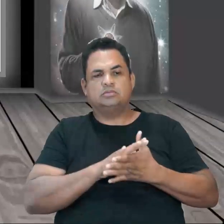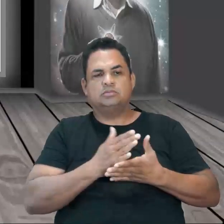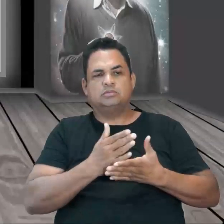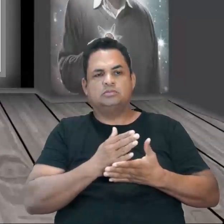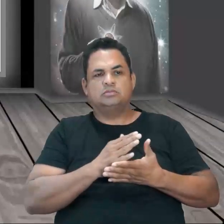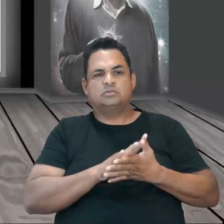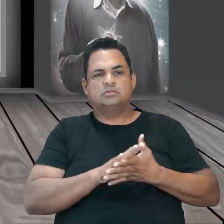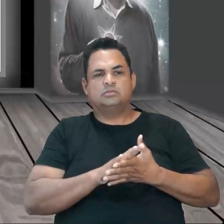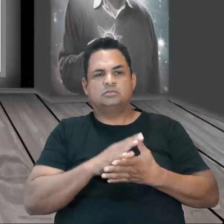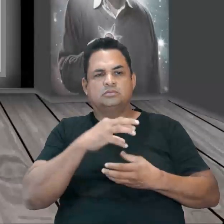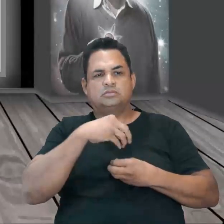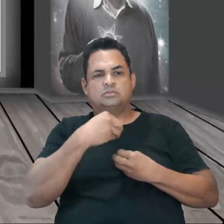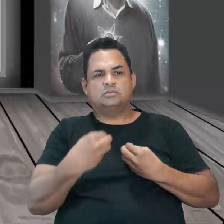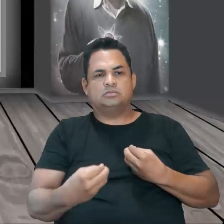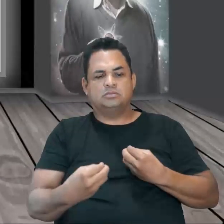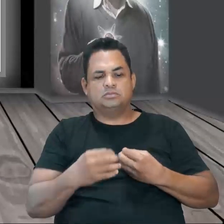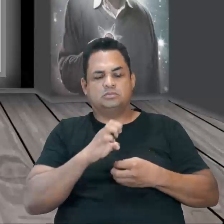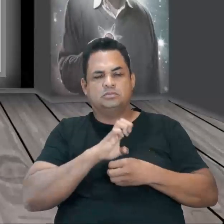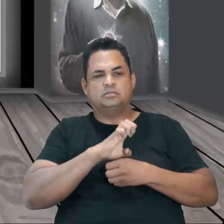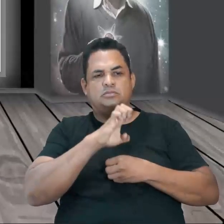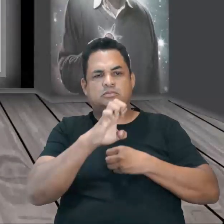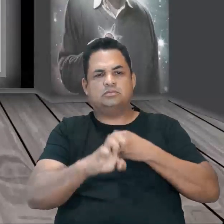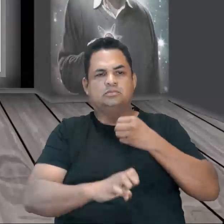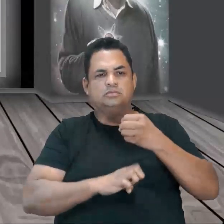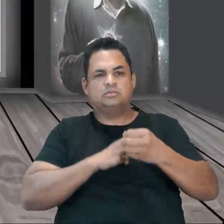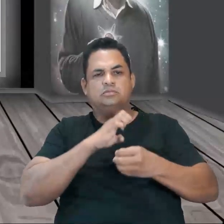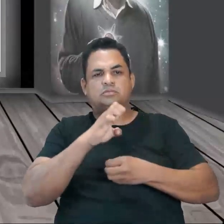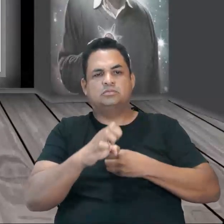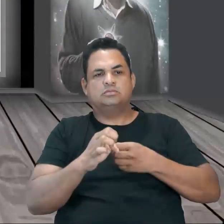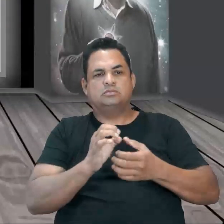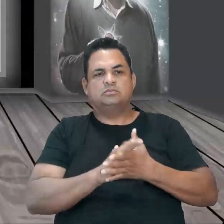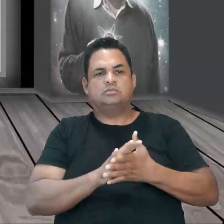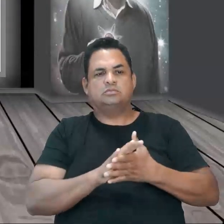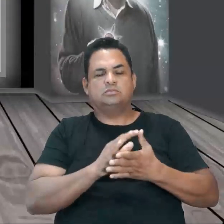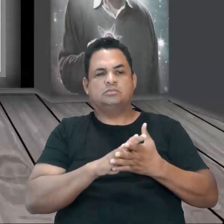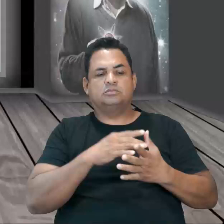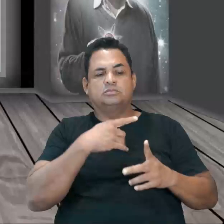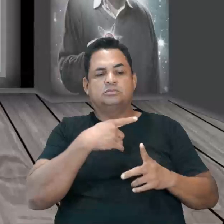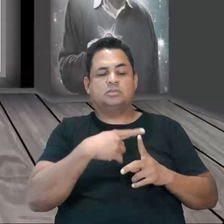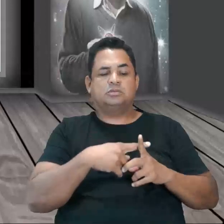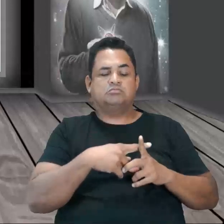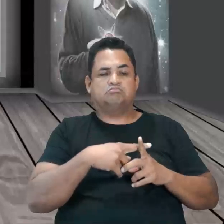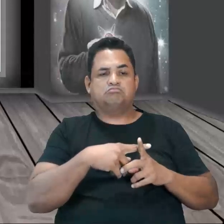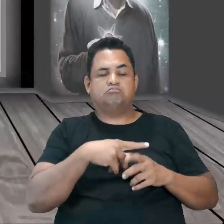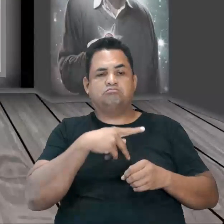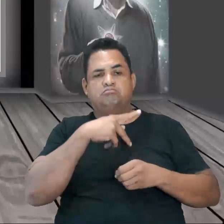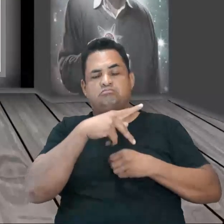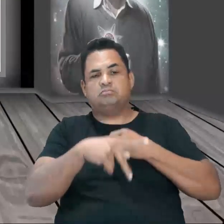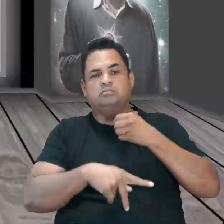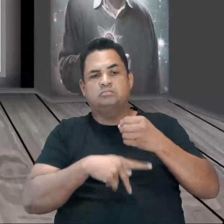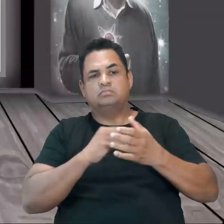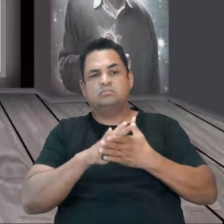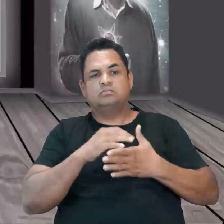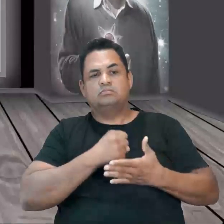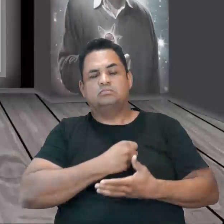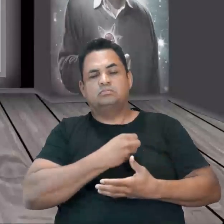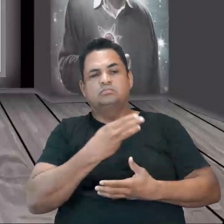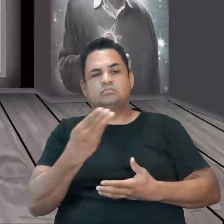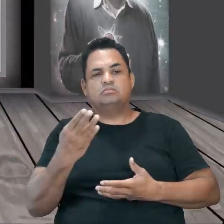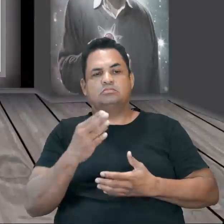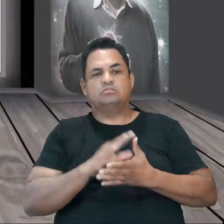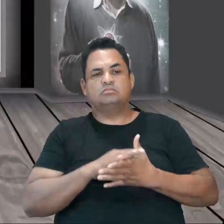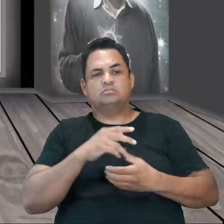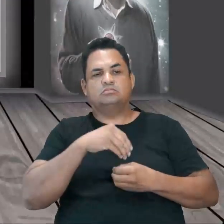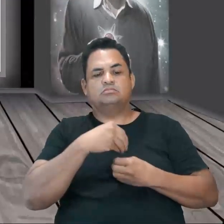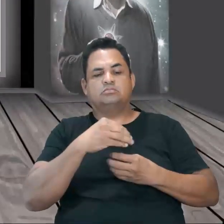Então, retirando elétrons, esse vai ficar com mais prótons que elétrons, é positivo. Quantidade de prótons é maior do que de elétron, porque